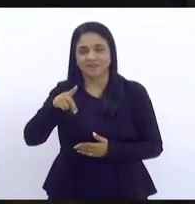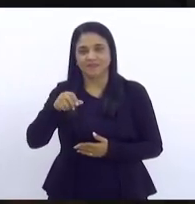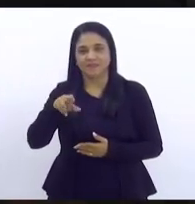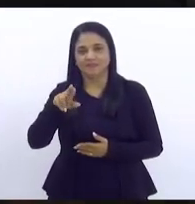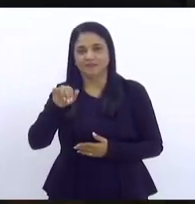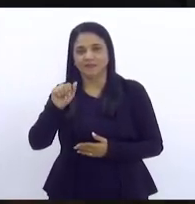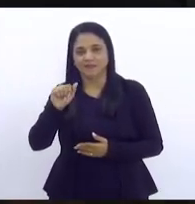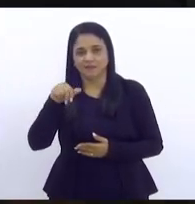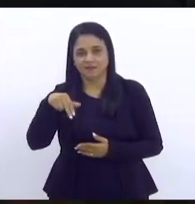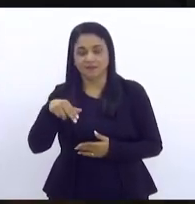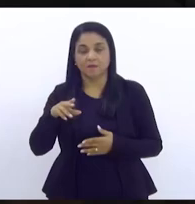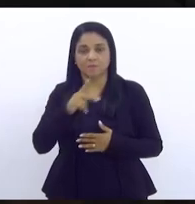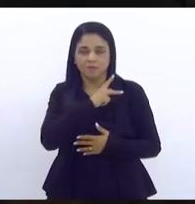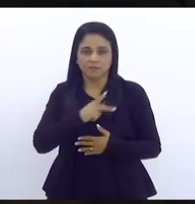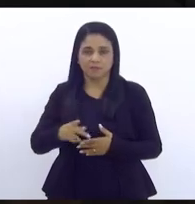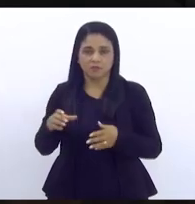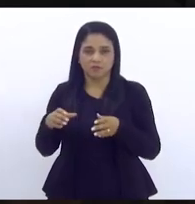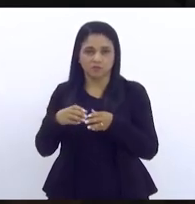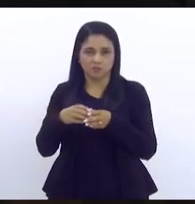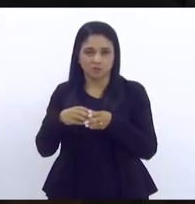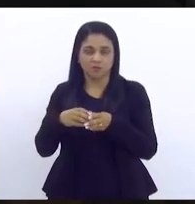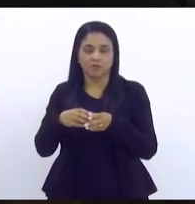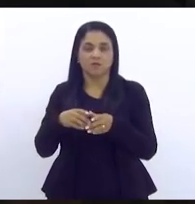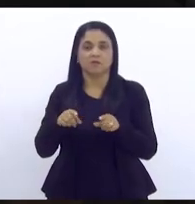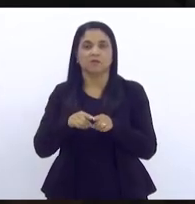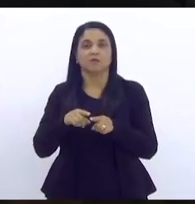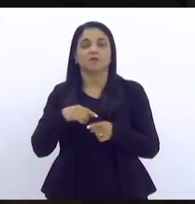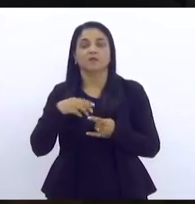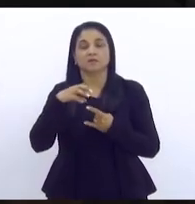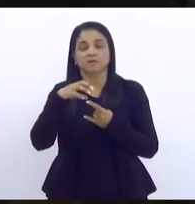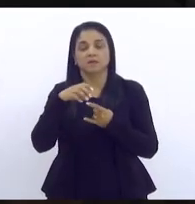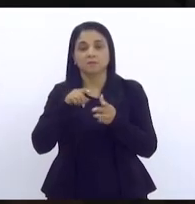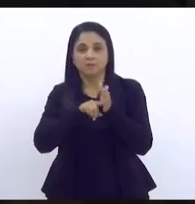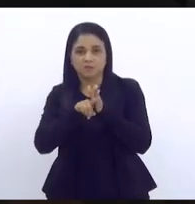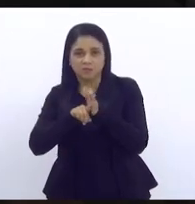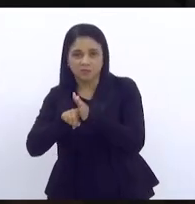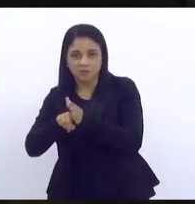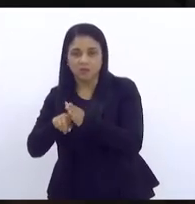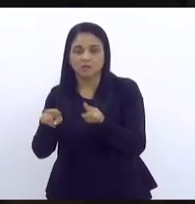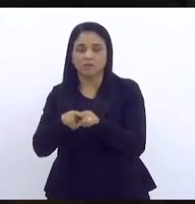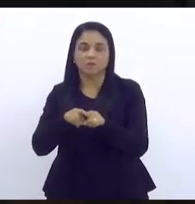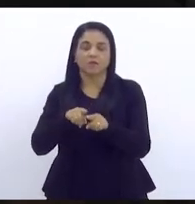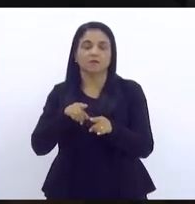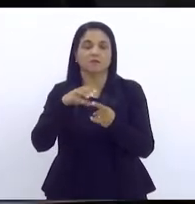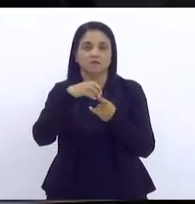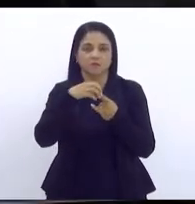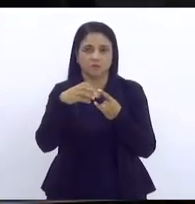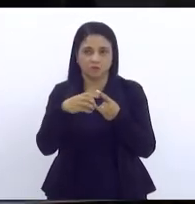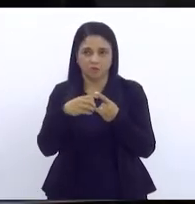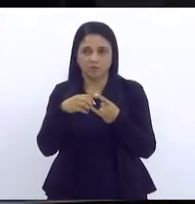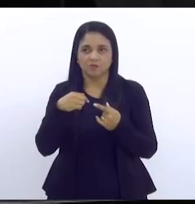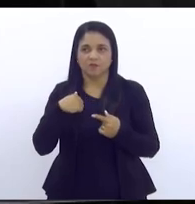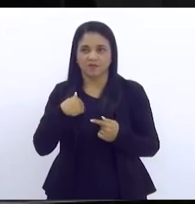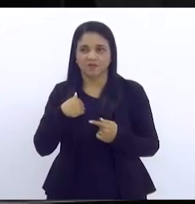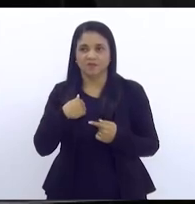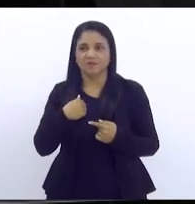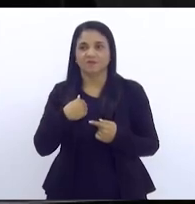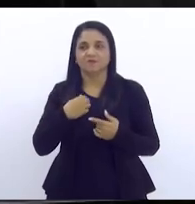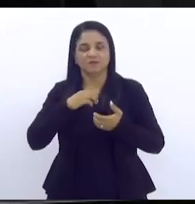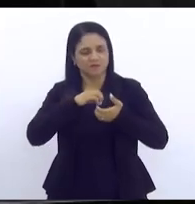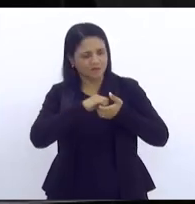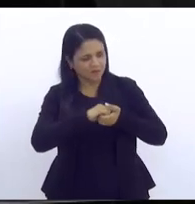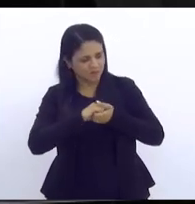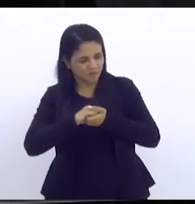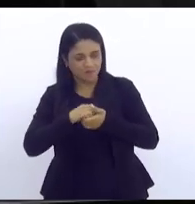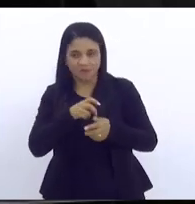4ro de monitoramento e também pesquisadora da Fiocruz e obrigada gente eh Saúdo a mesa né também